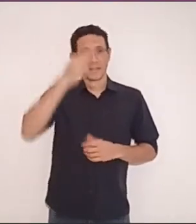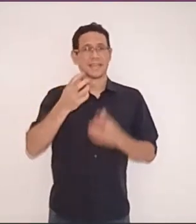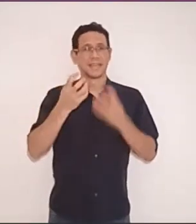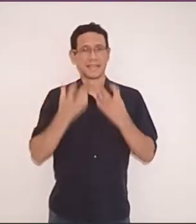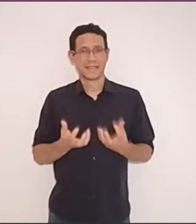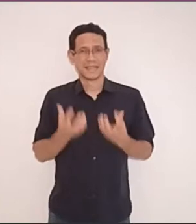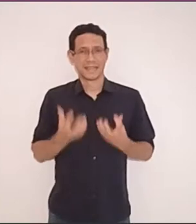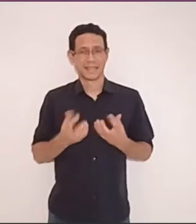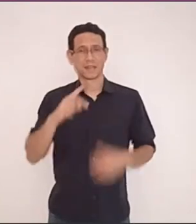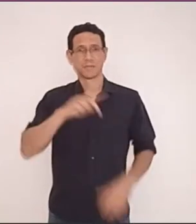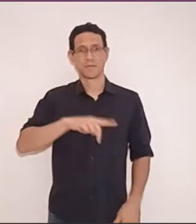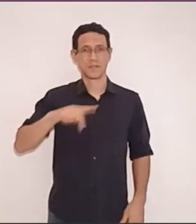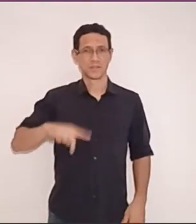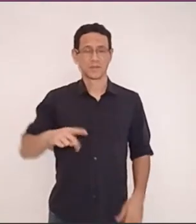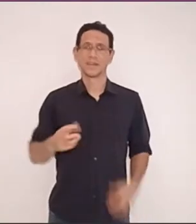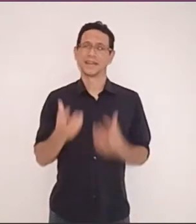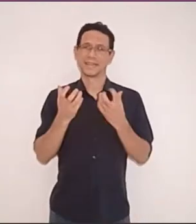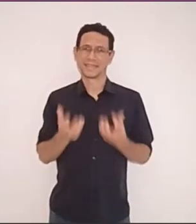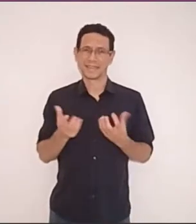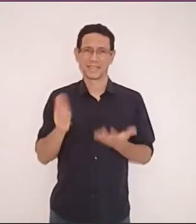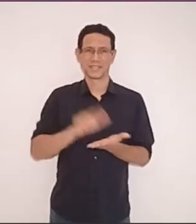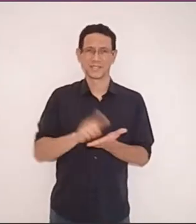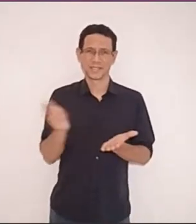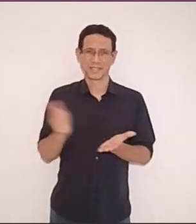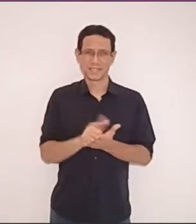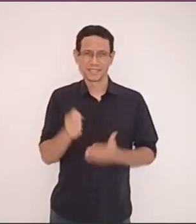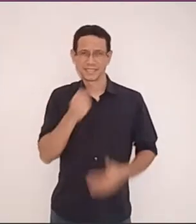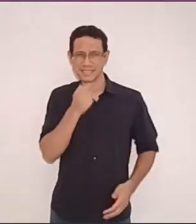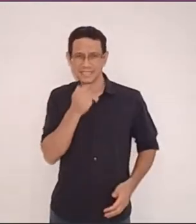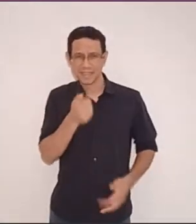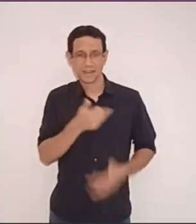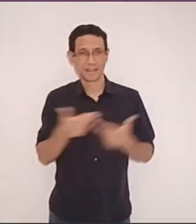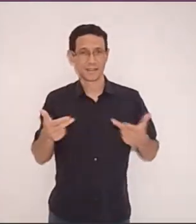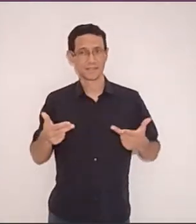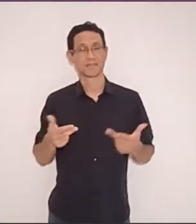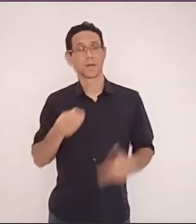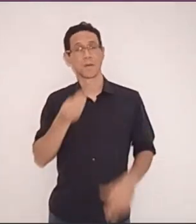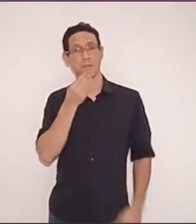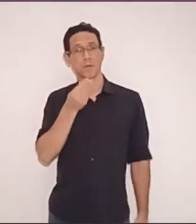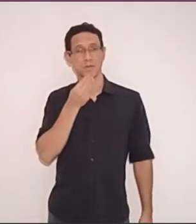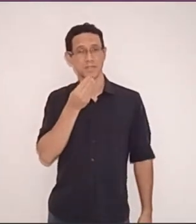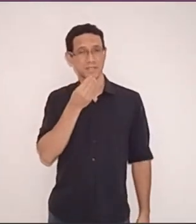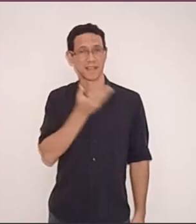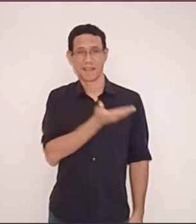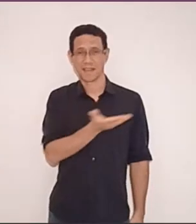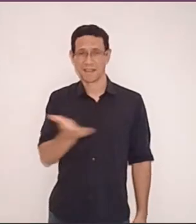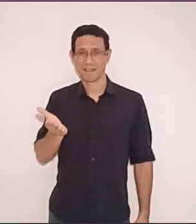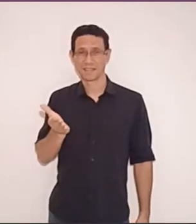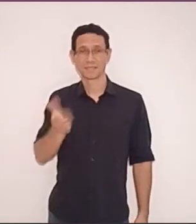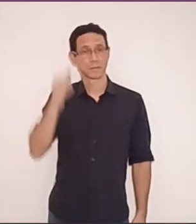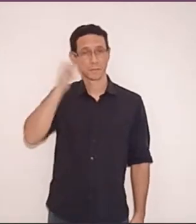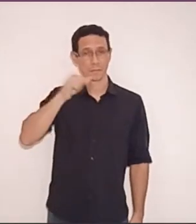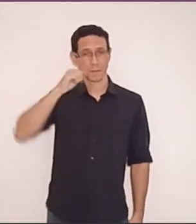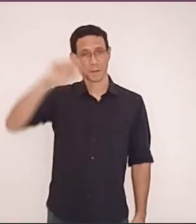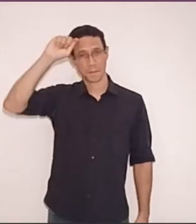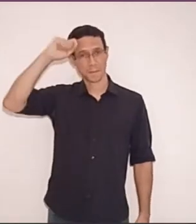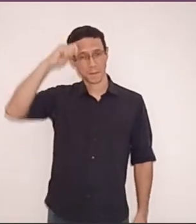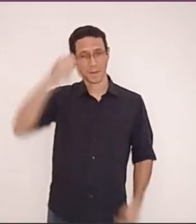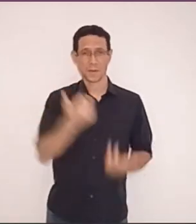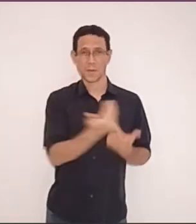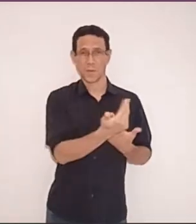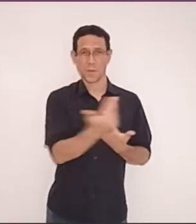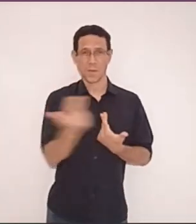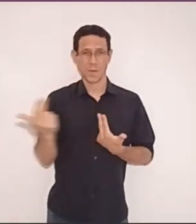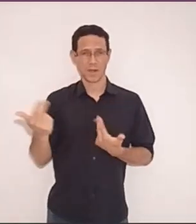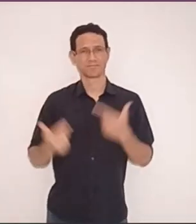meu sonho era ser jornalista então que realmente as oportunidades que as mulheres pretas não são as mesmas né